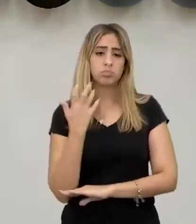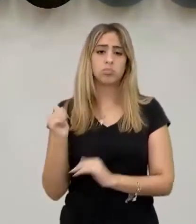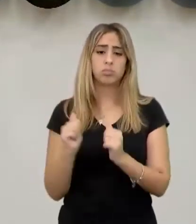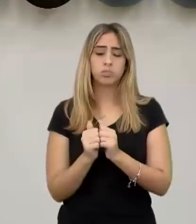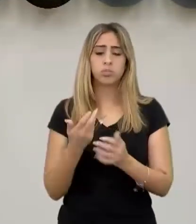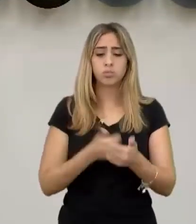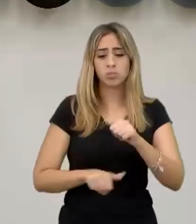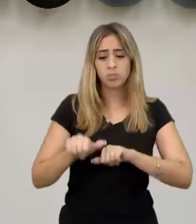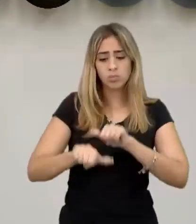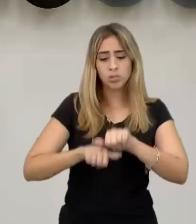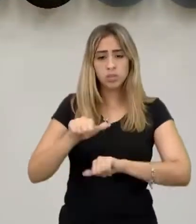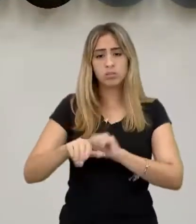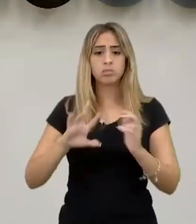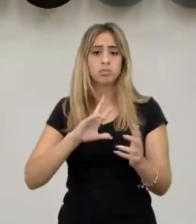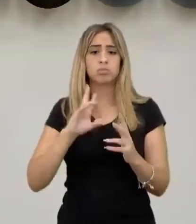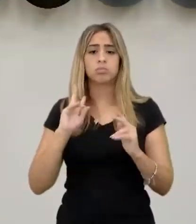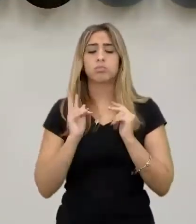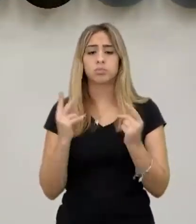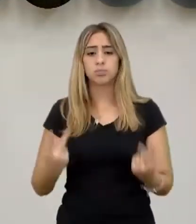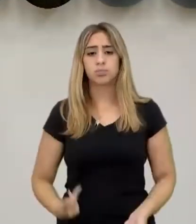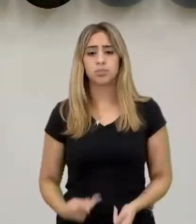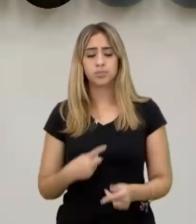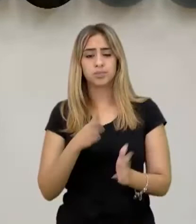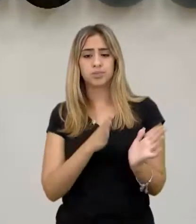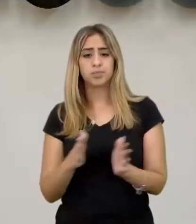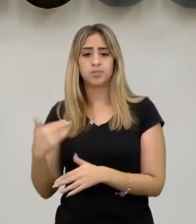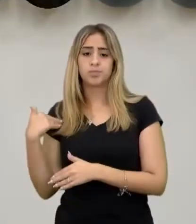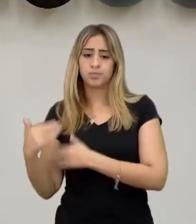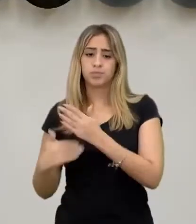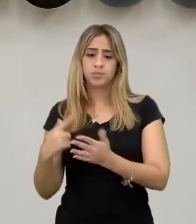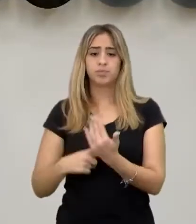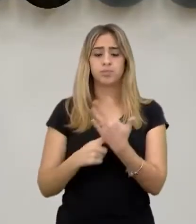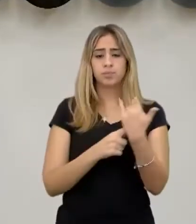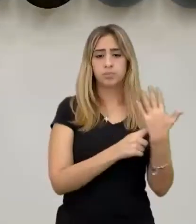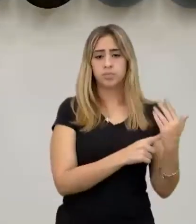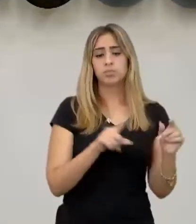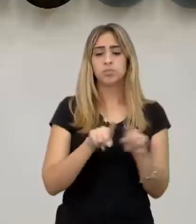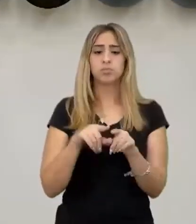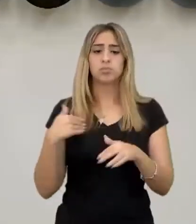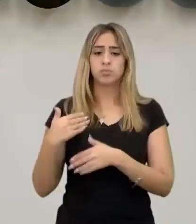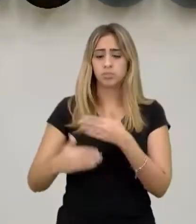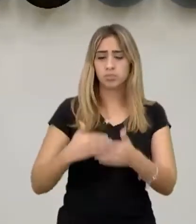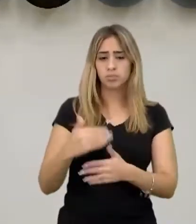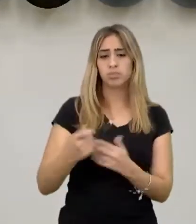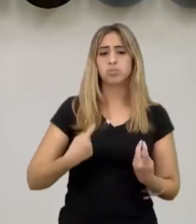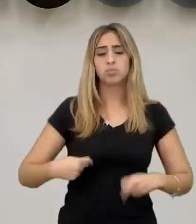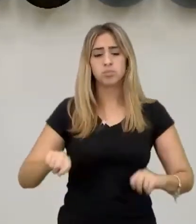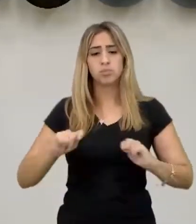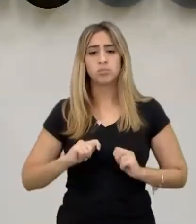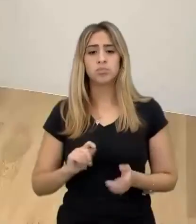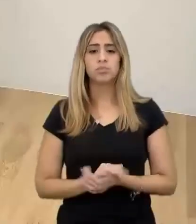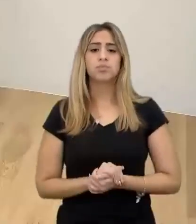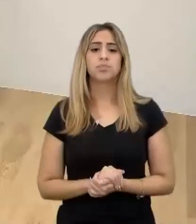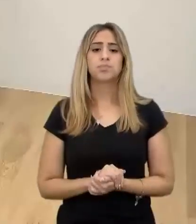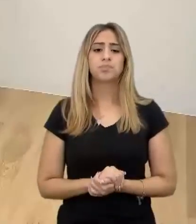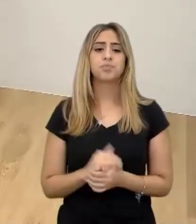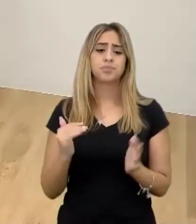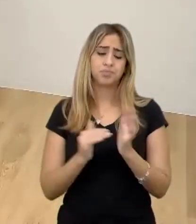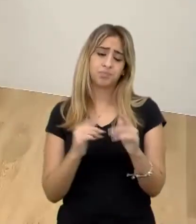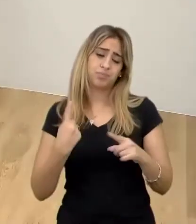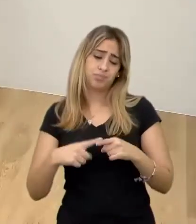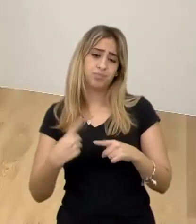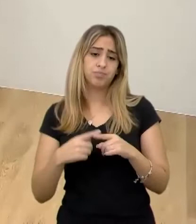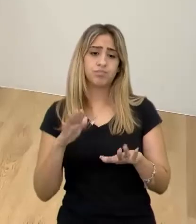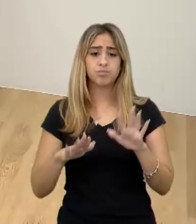a intervenção humana, com os processos de desenvolvimento tecnológico, desenvolvimento econômico. Exato. Até porque,